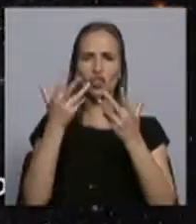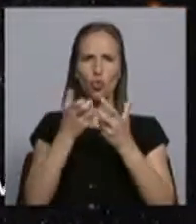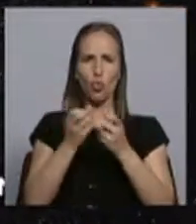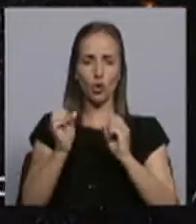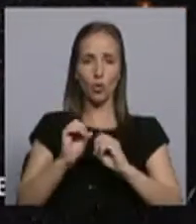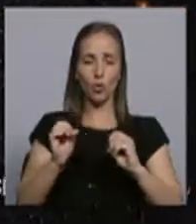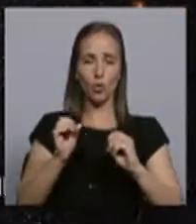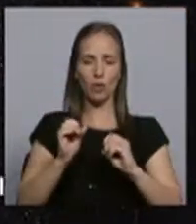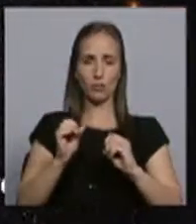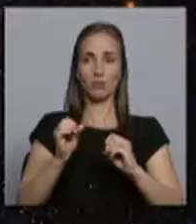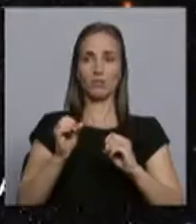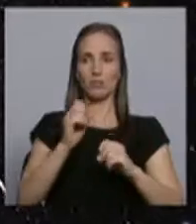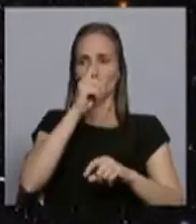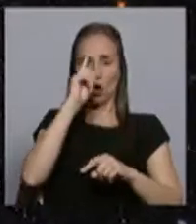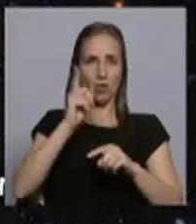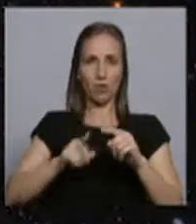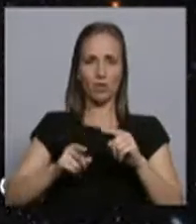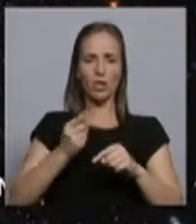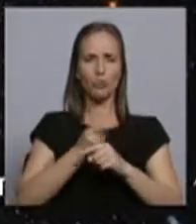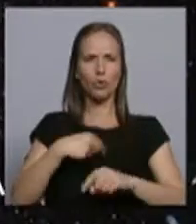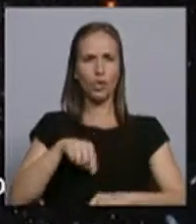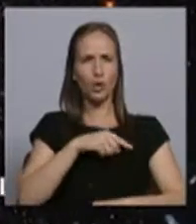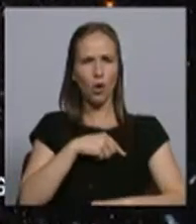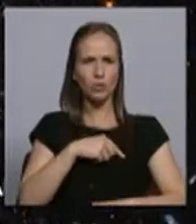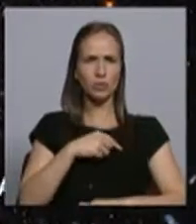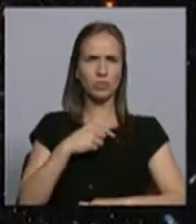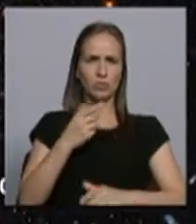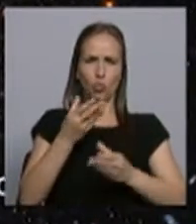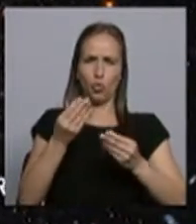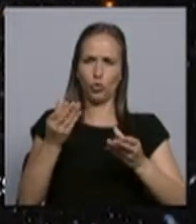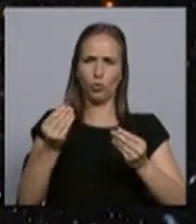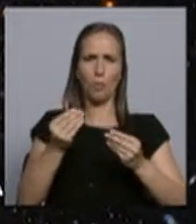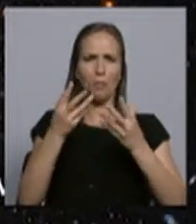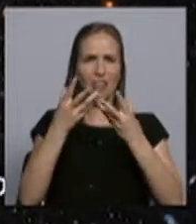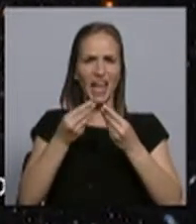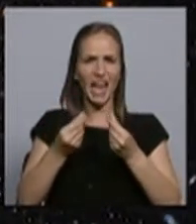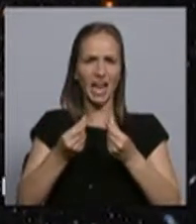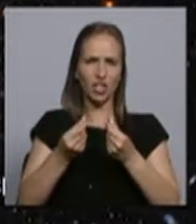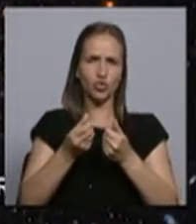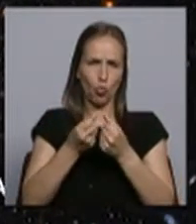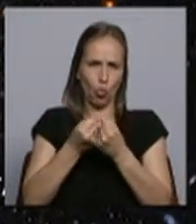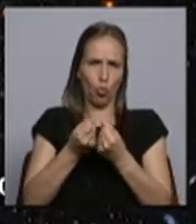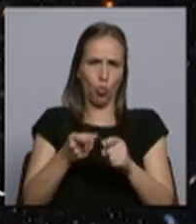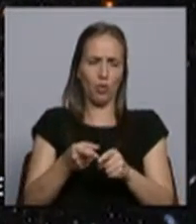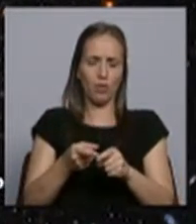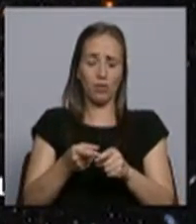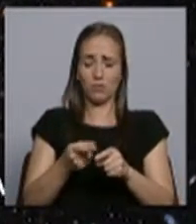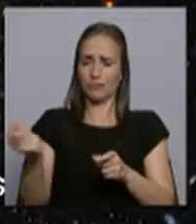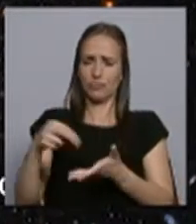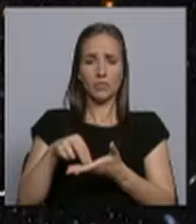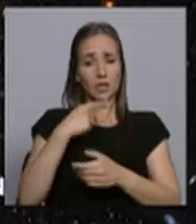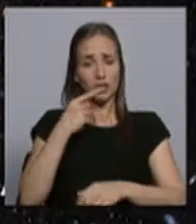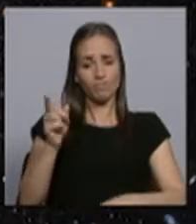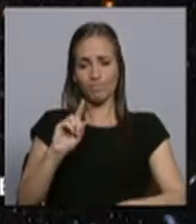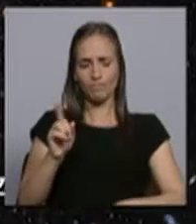choque. Absolutamente choque, porque nós estamos habituados a ver matéria escura em grande quantidade nas galáxias. Imediatamente apareceu uma equipa que disse que não. Houve aqui um problema